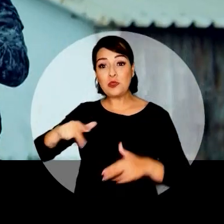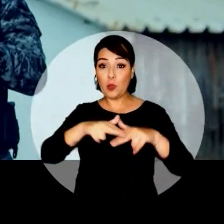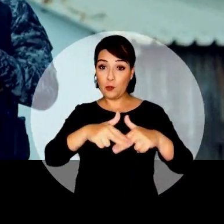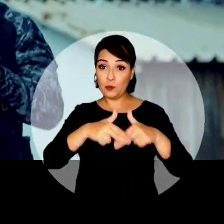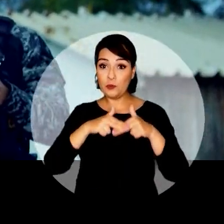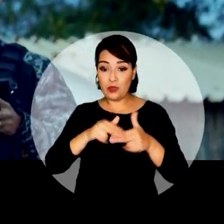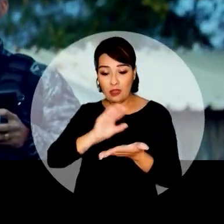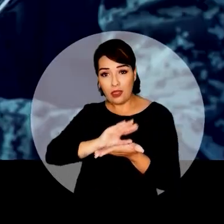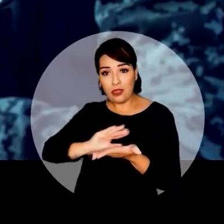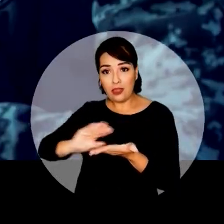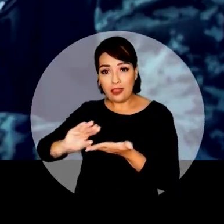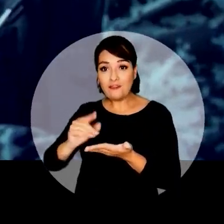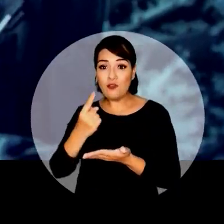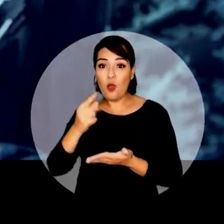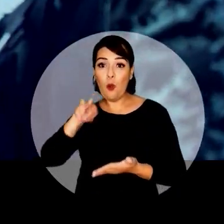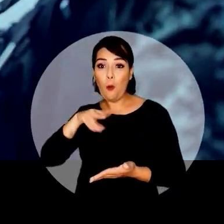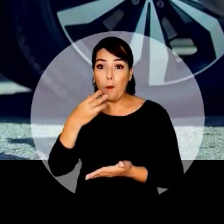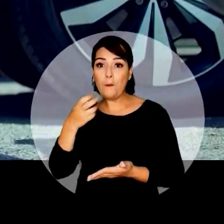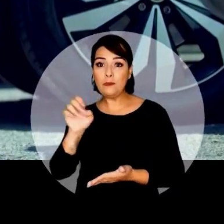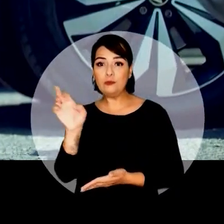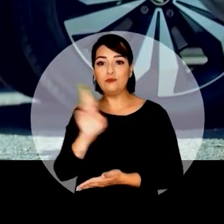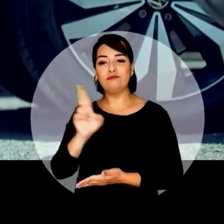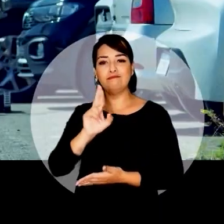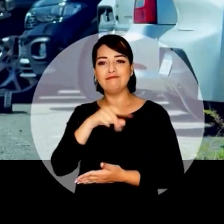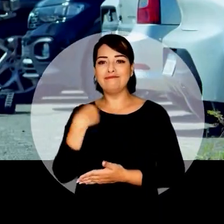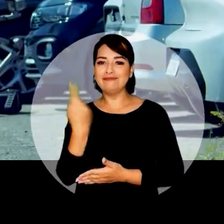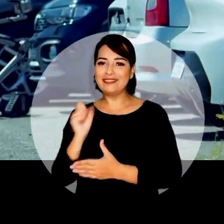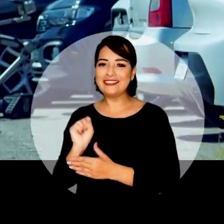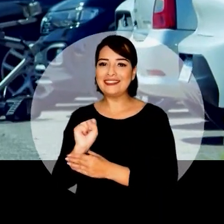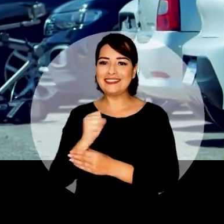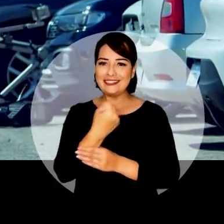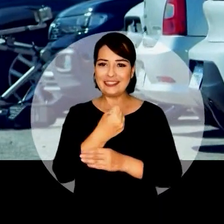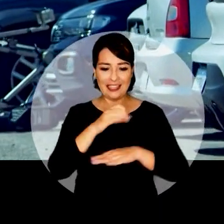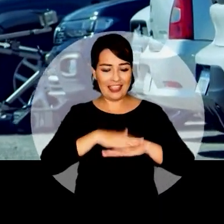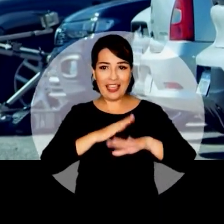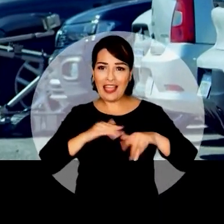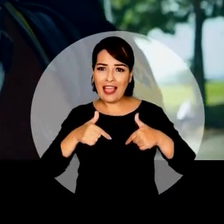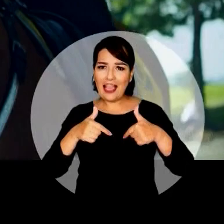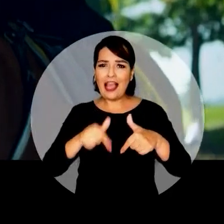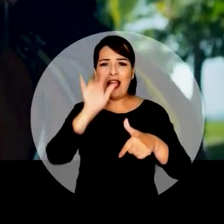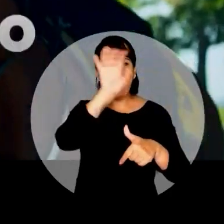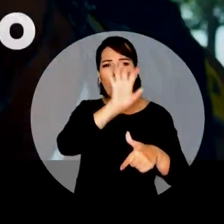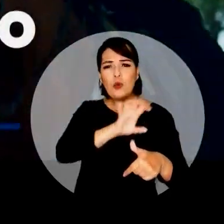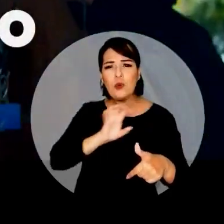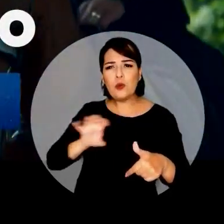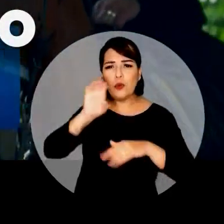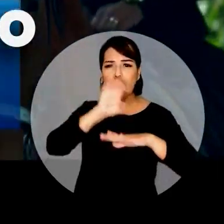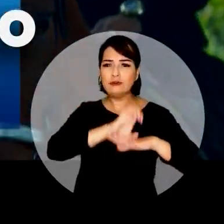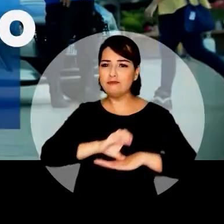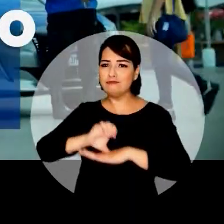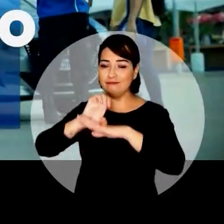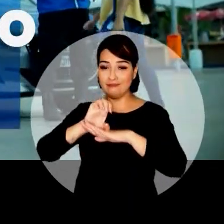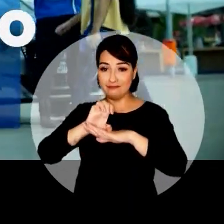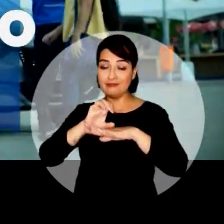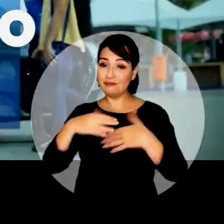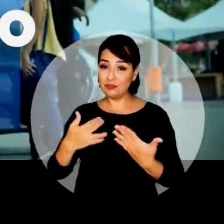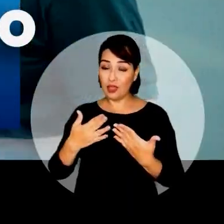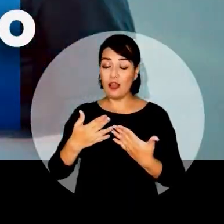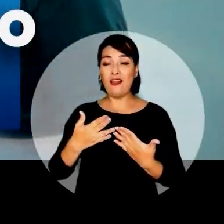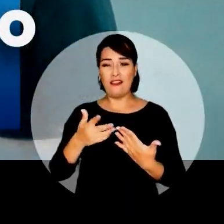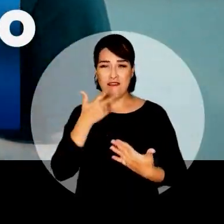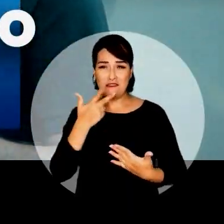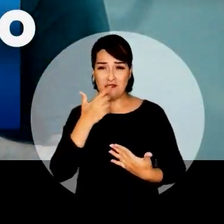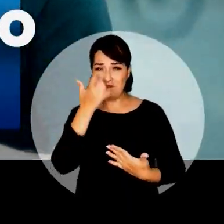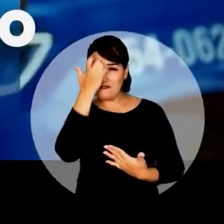Por isso, estão sendo investidos R$1 bilhão na nossa segurança, com ações em todas as regiões do estado.